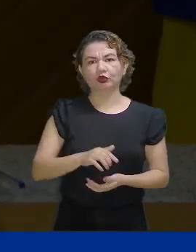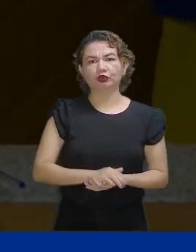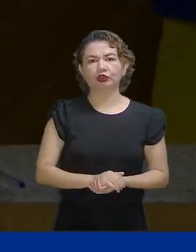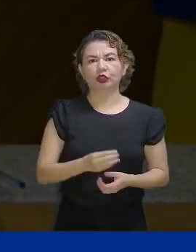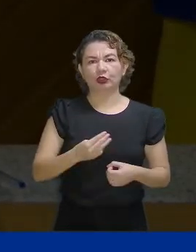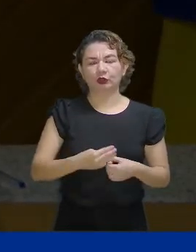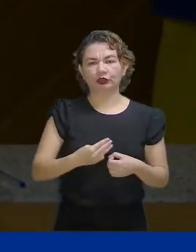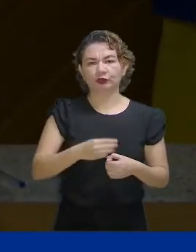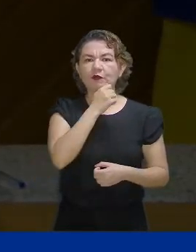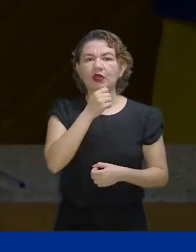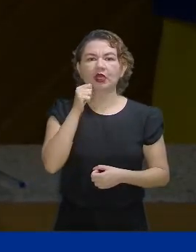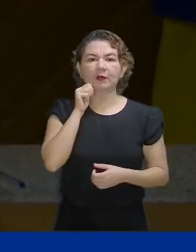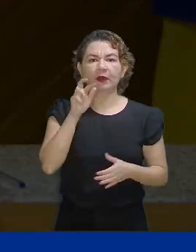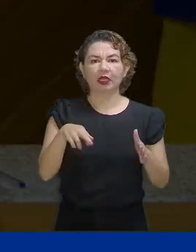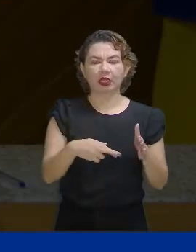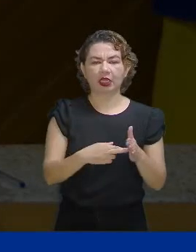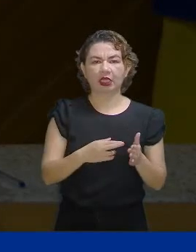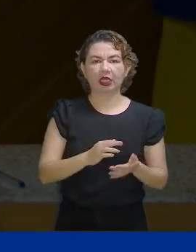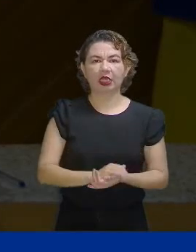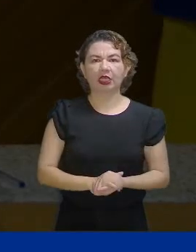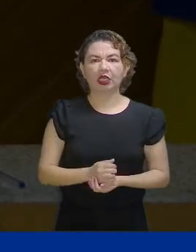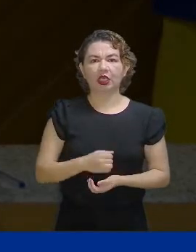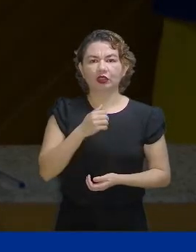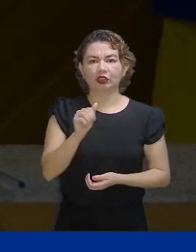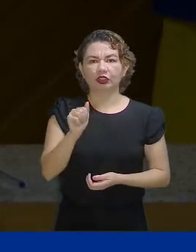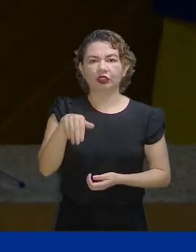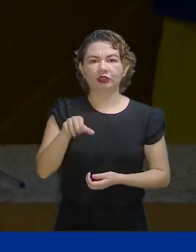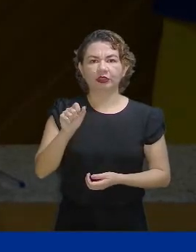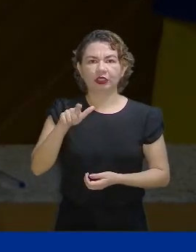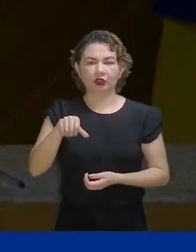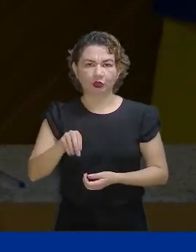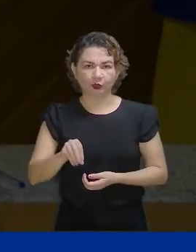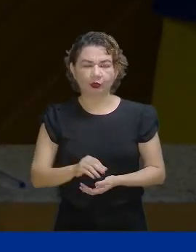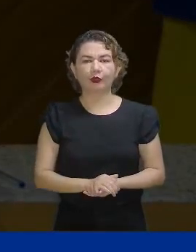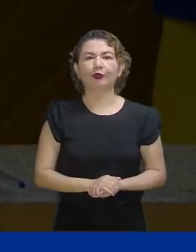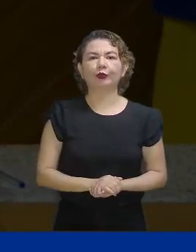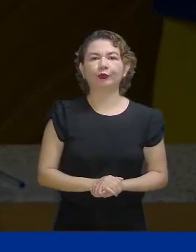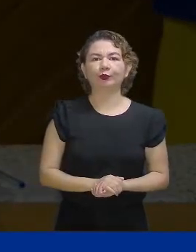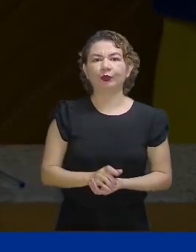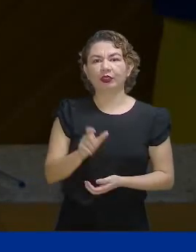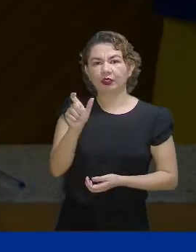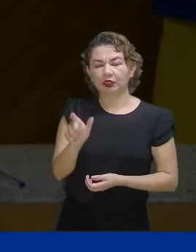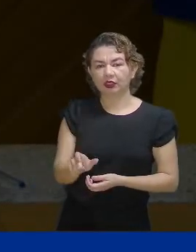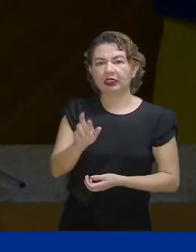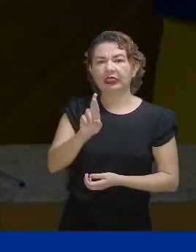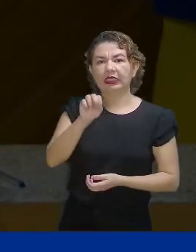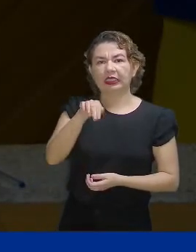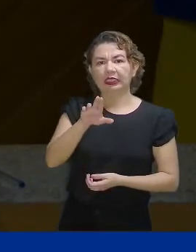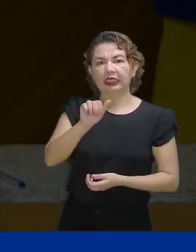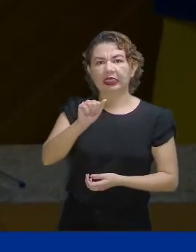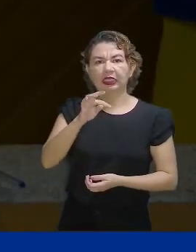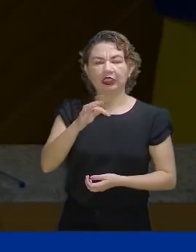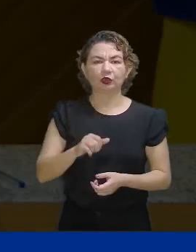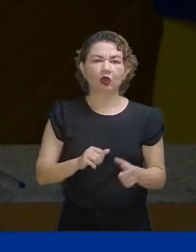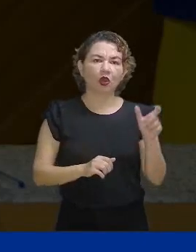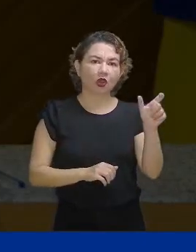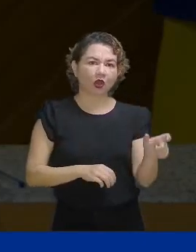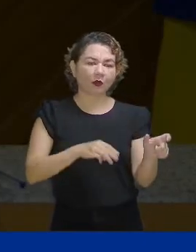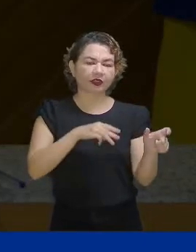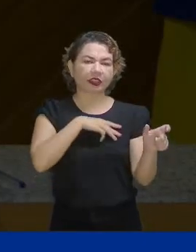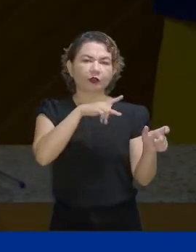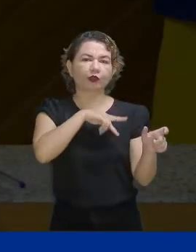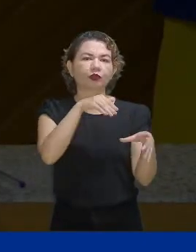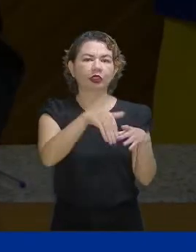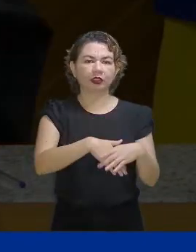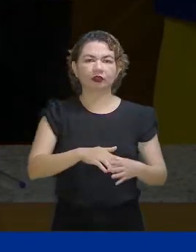juiz Anselmo Gonçalves, o revisor juiz Carlos Fernando e recorrente é Renato dos Santos Barros, e o recorrido Ministério Público